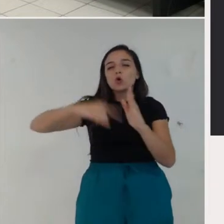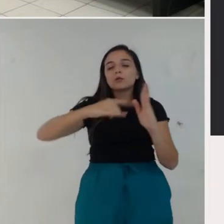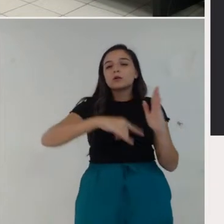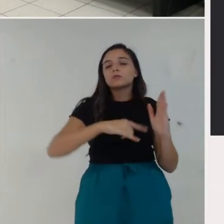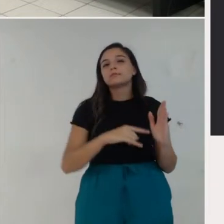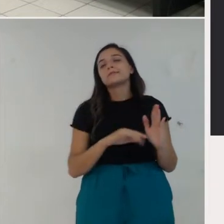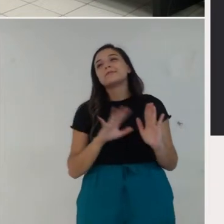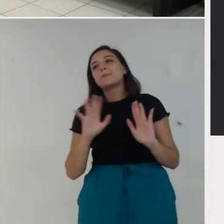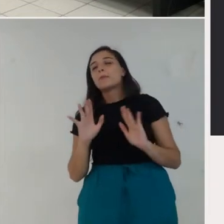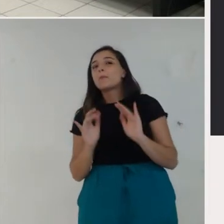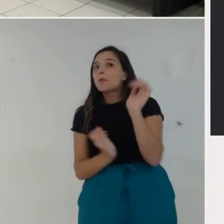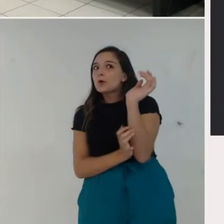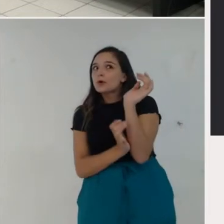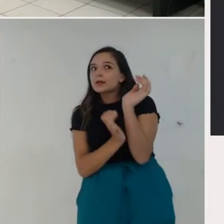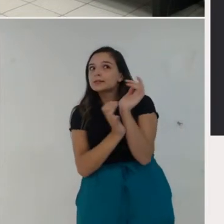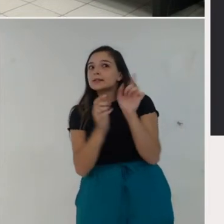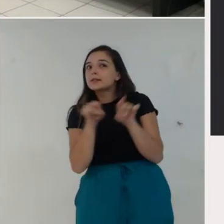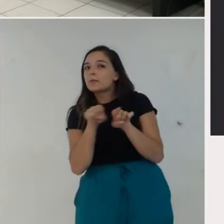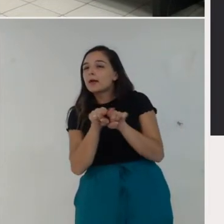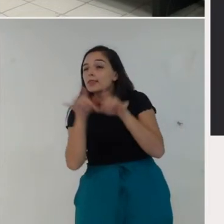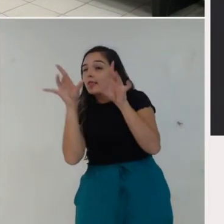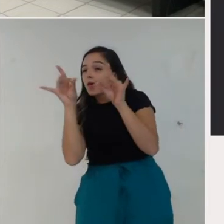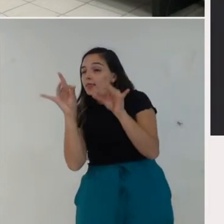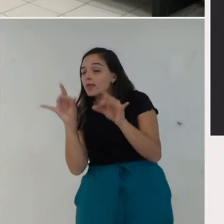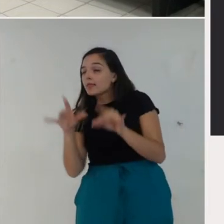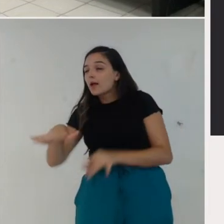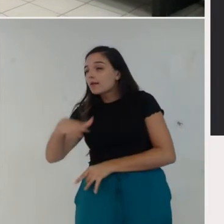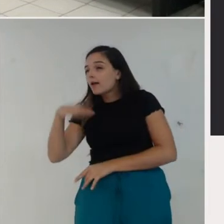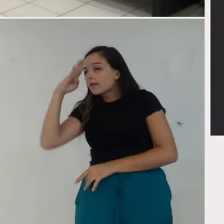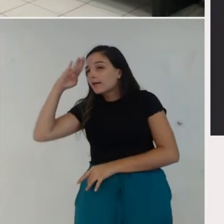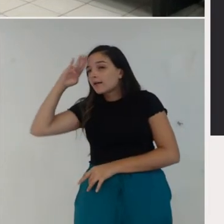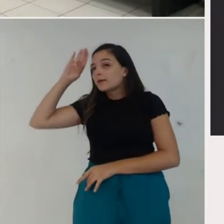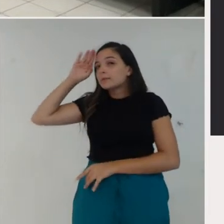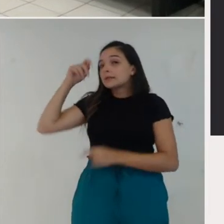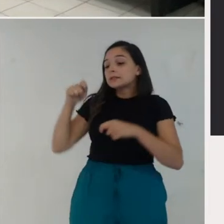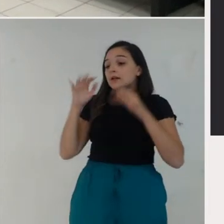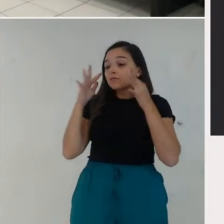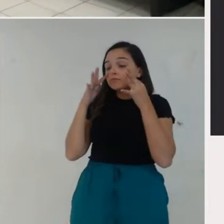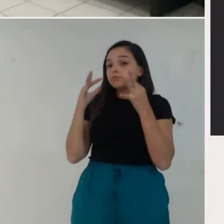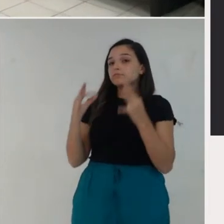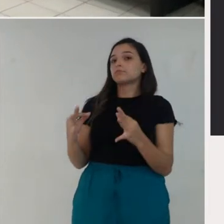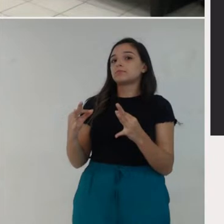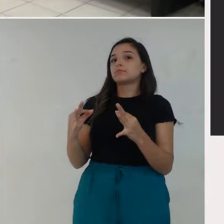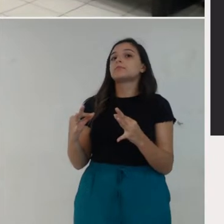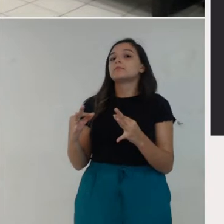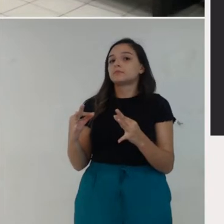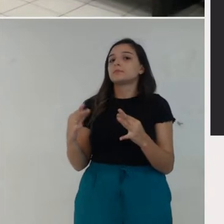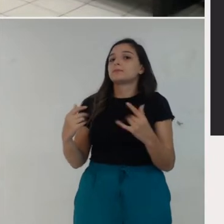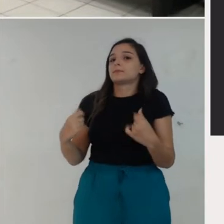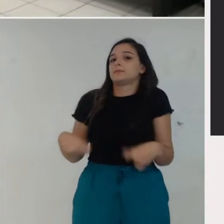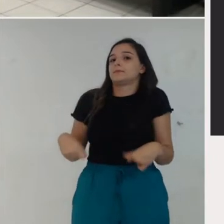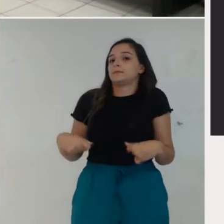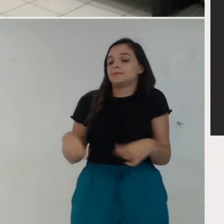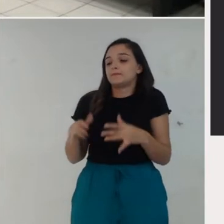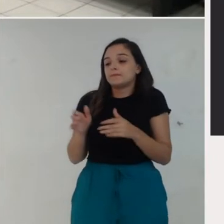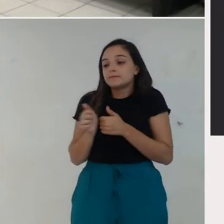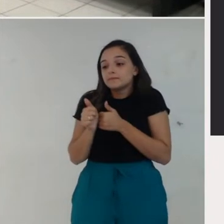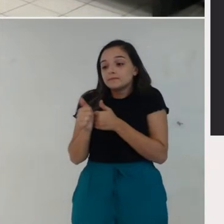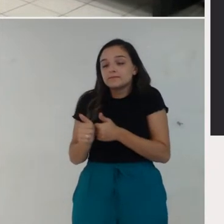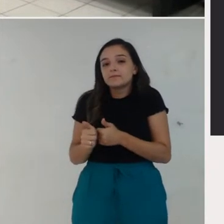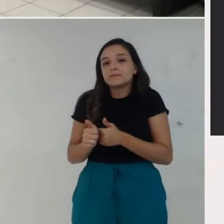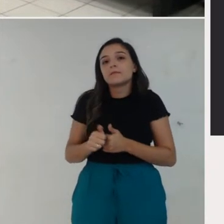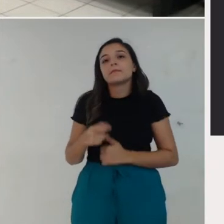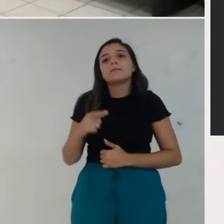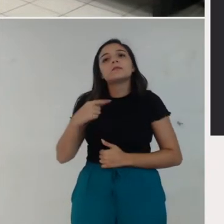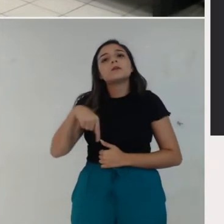só às burocracias, mas também aos detalhes acadêmicos, né, que precisávamos ter e seguir para ter todos